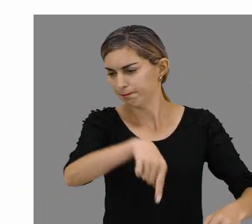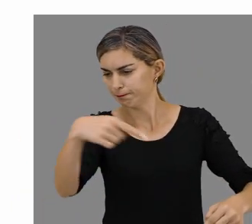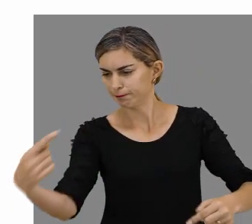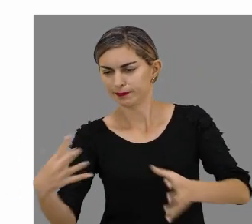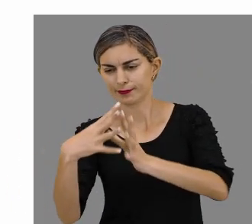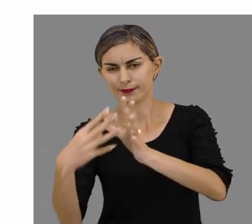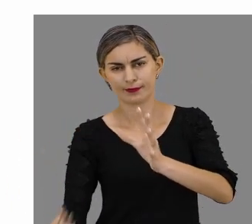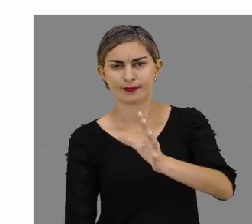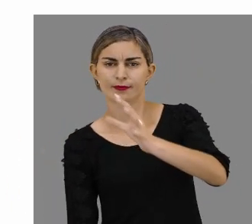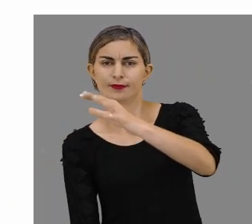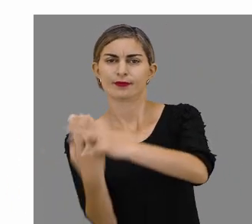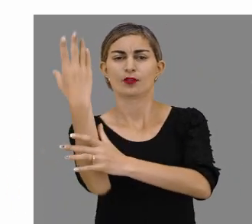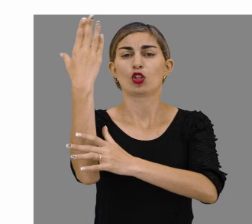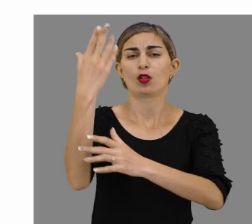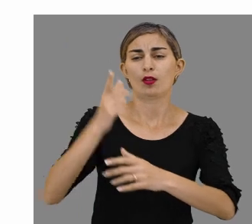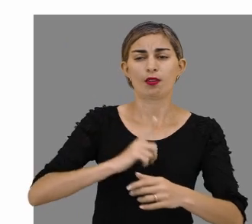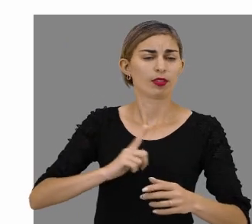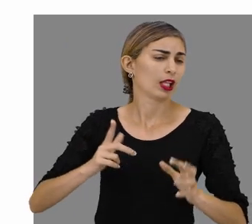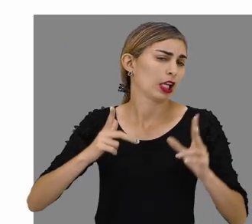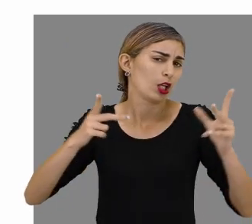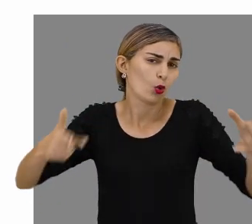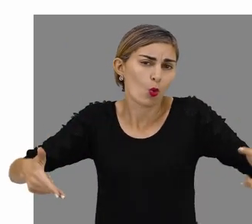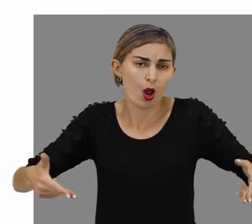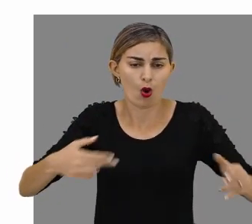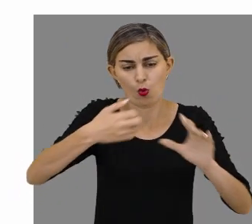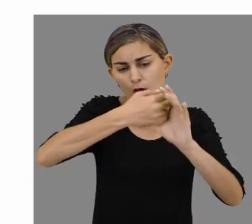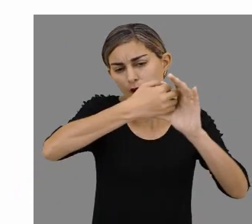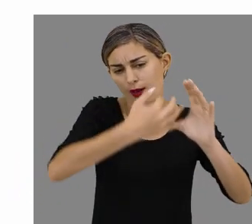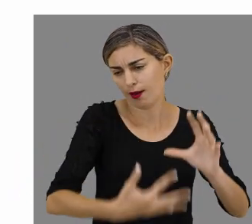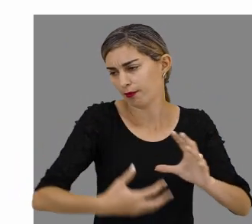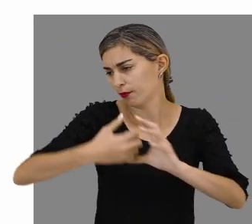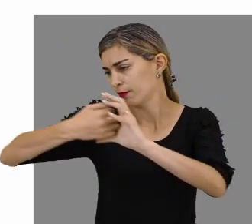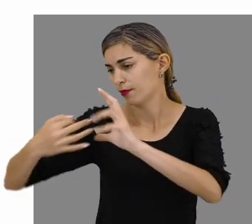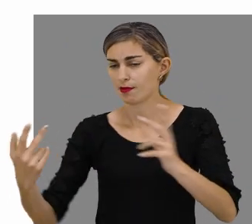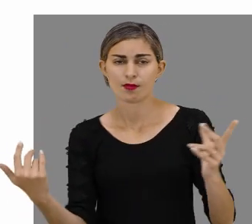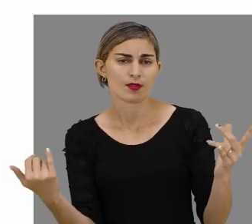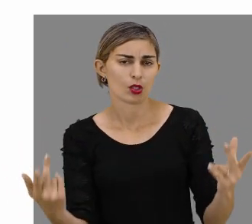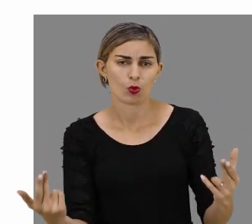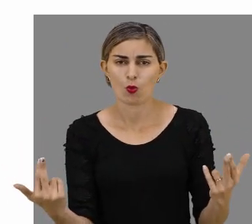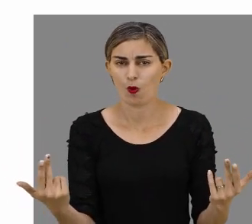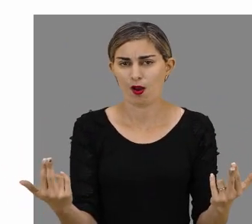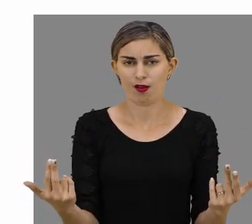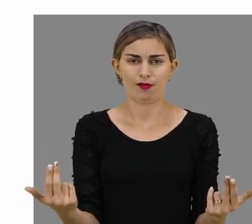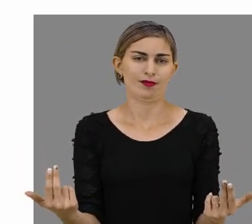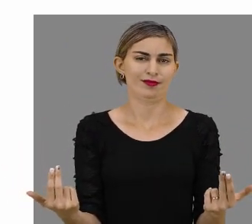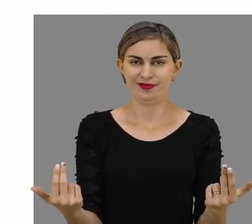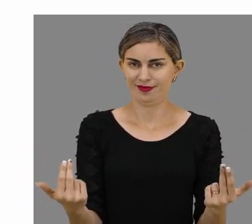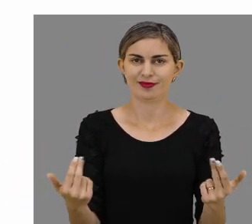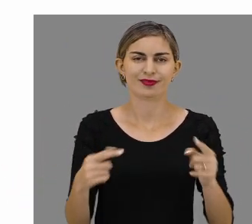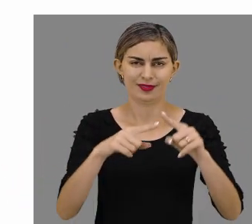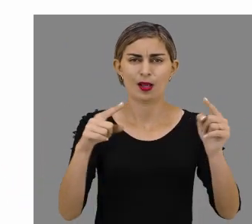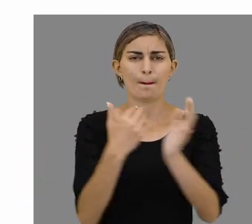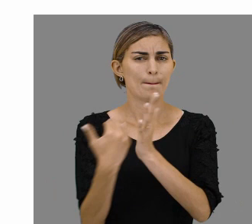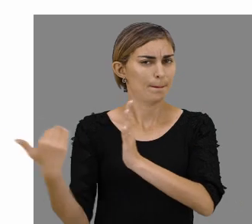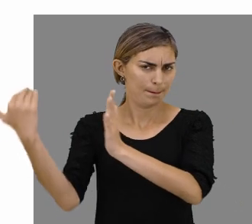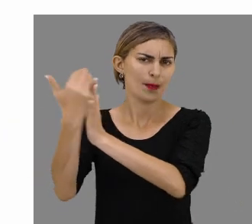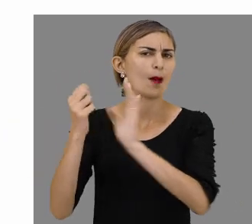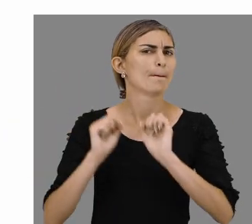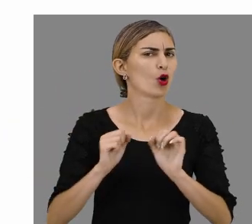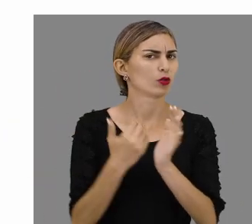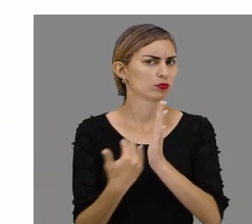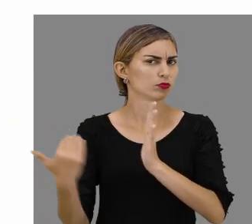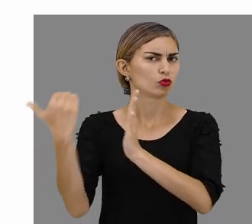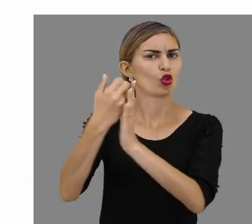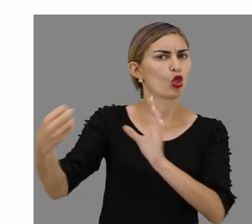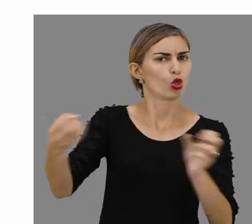existente. A nova classe vai possuir todas as características e funcionalidades da classe pai. Pode